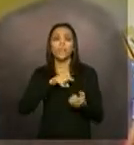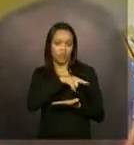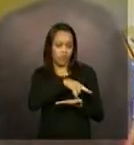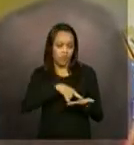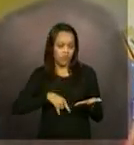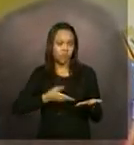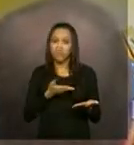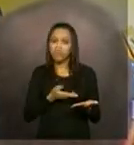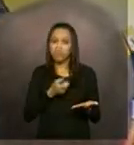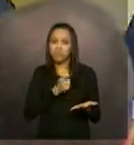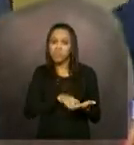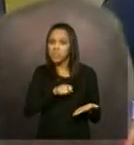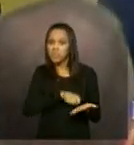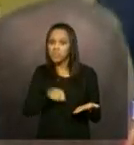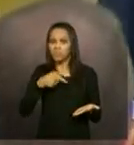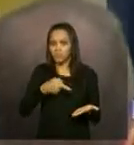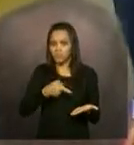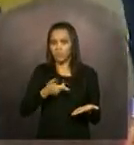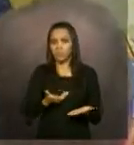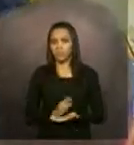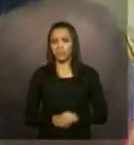no nosso alto